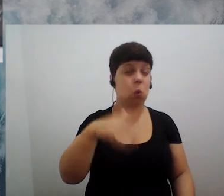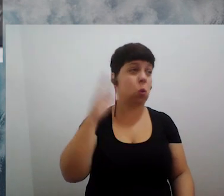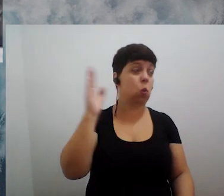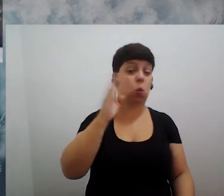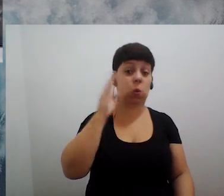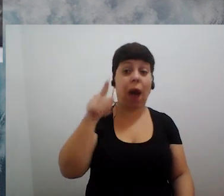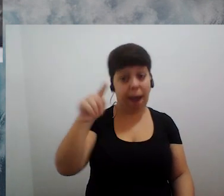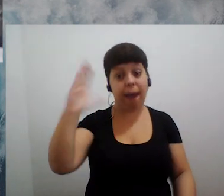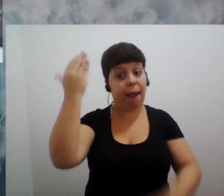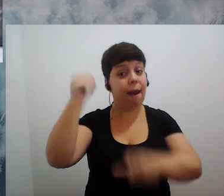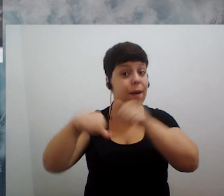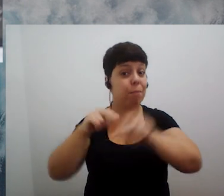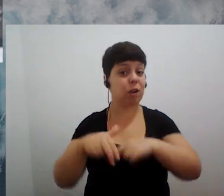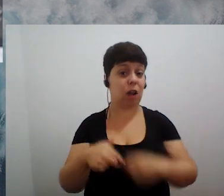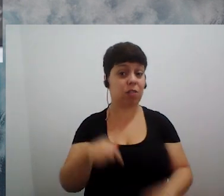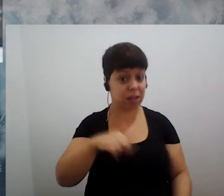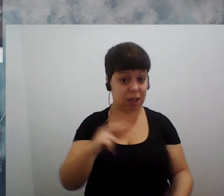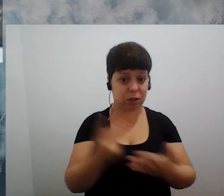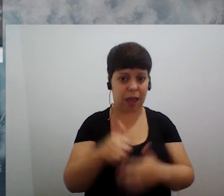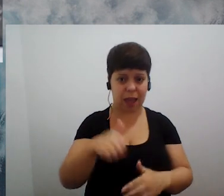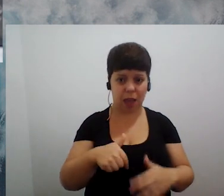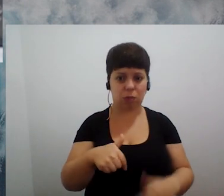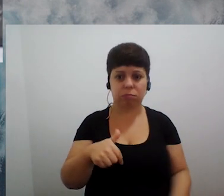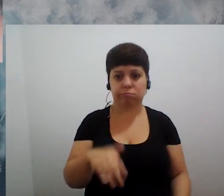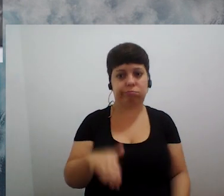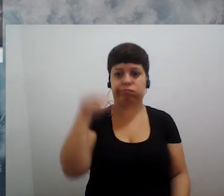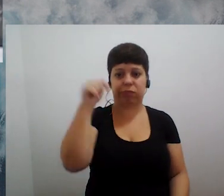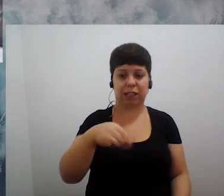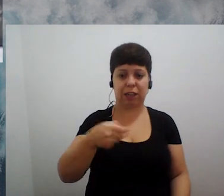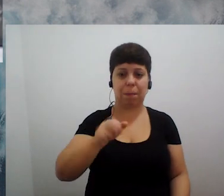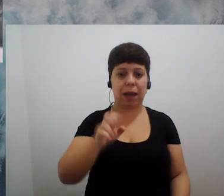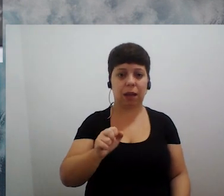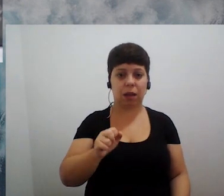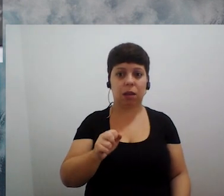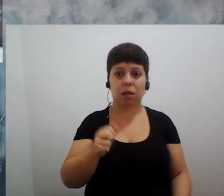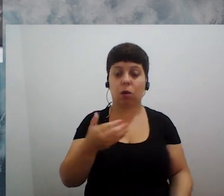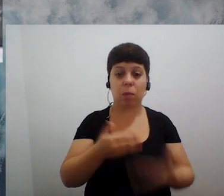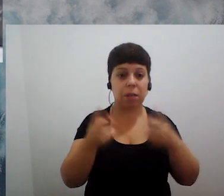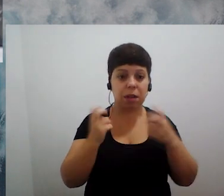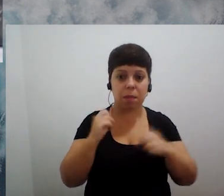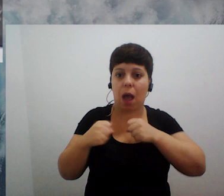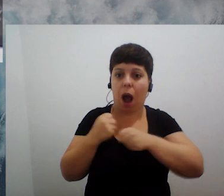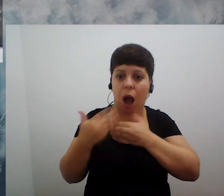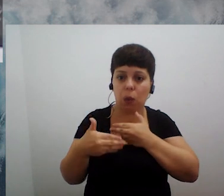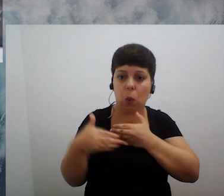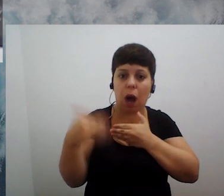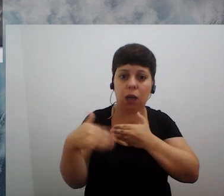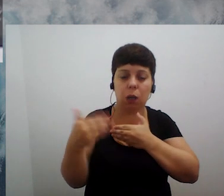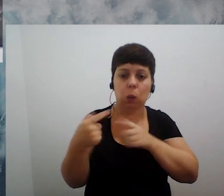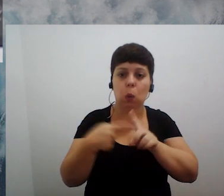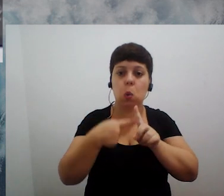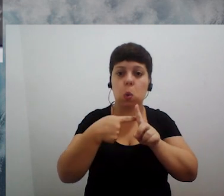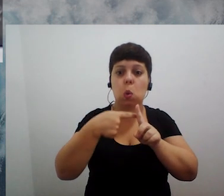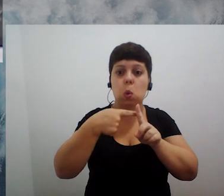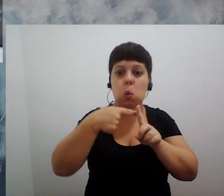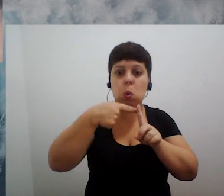num dia de sol muito quente de janeiro. Isso é uma coisa que acontece muito. Eu moro na maré desde sempre e comecei a perceber que, cara, cada